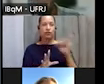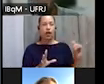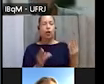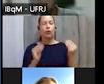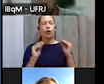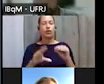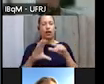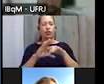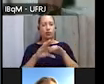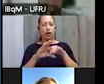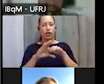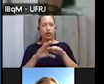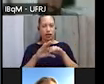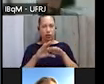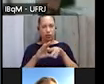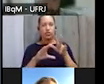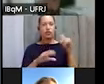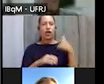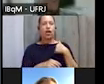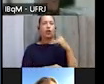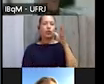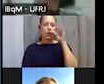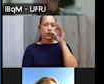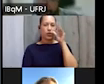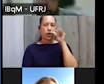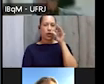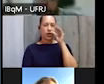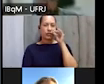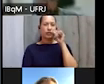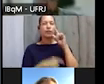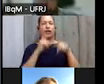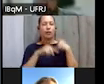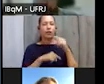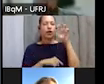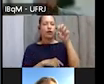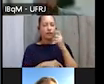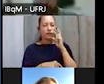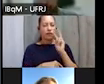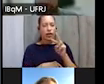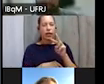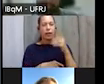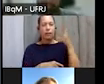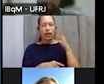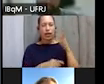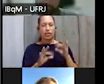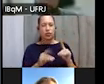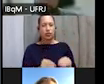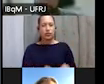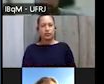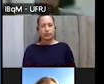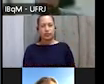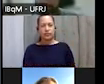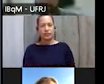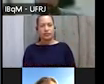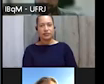eu estou realmente bem curiosa para pegar a palestra inteira, tá? Muito obrigada mesmo por ter aceito o